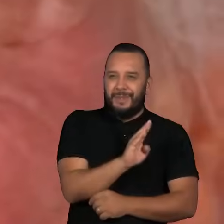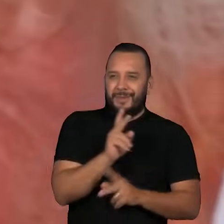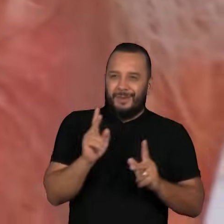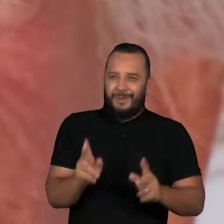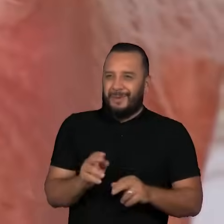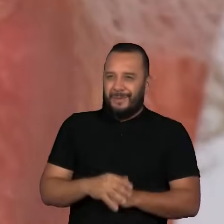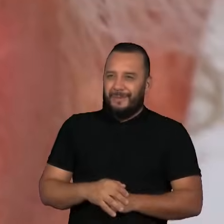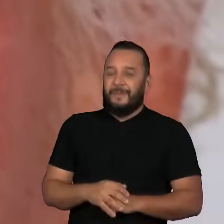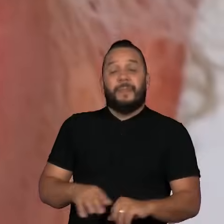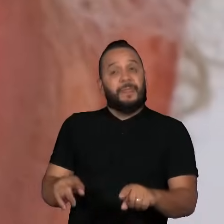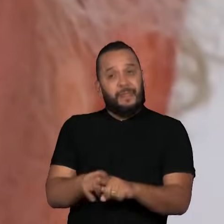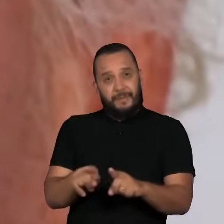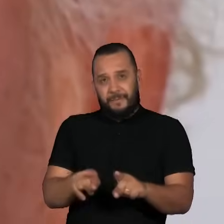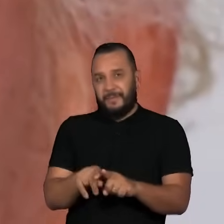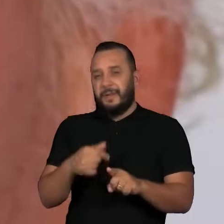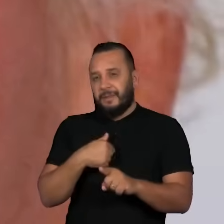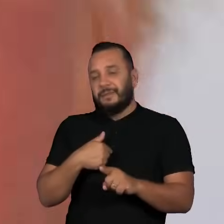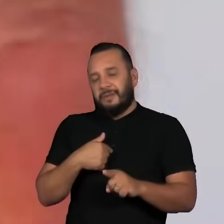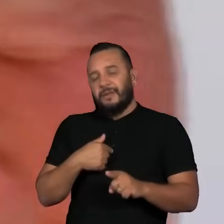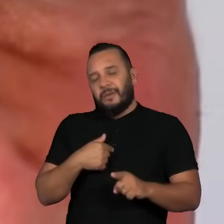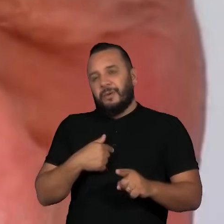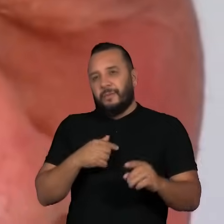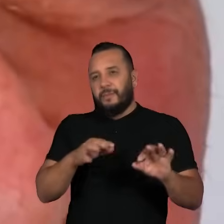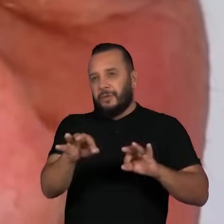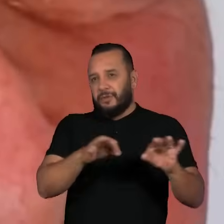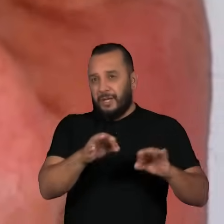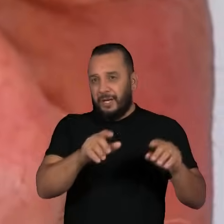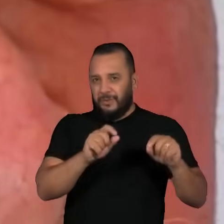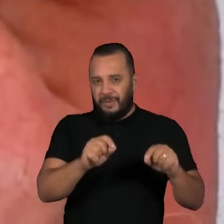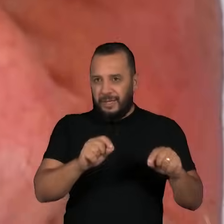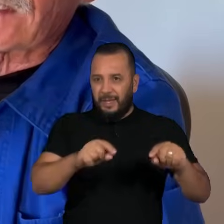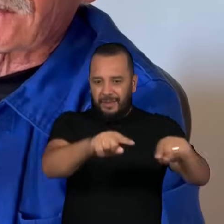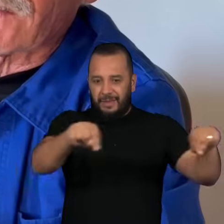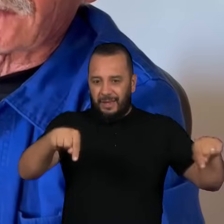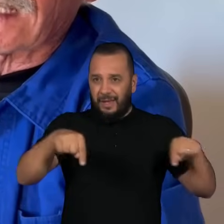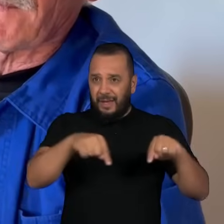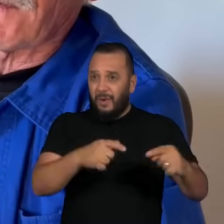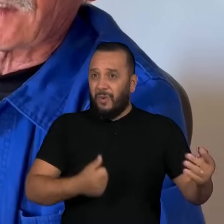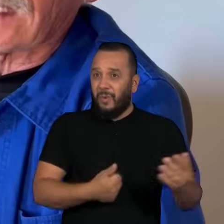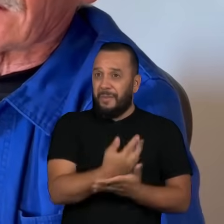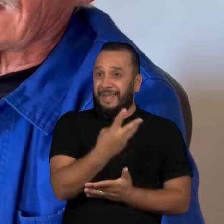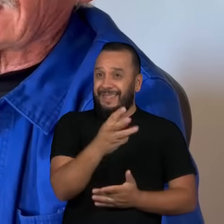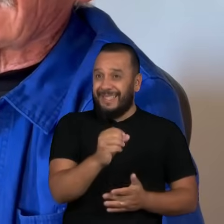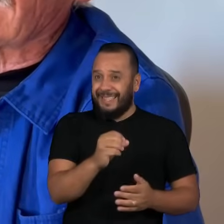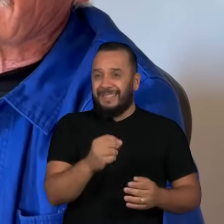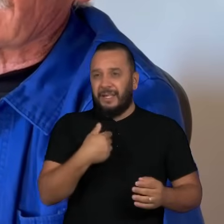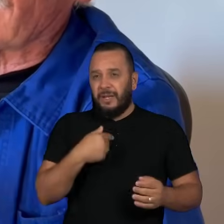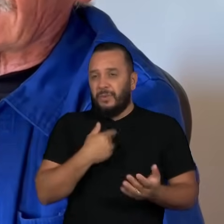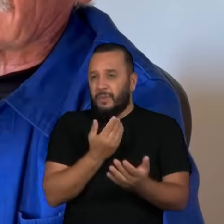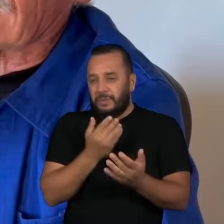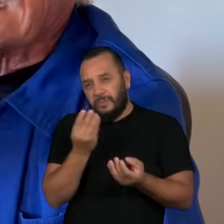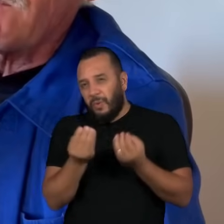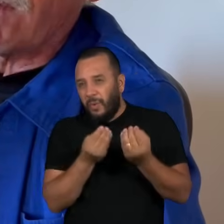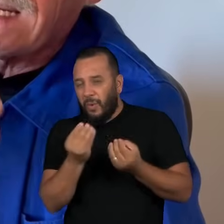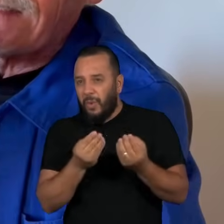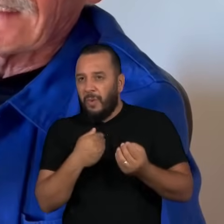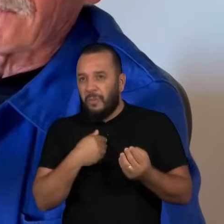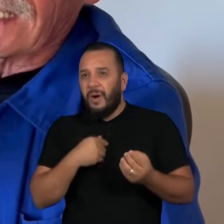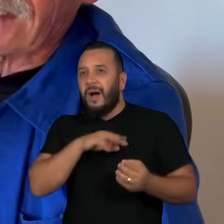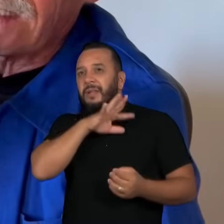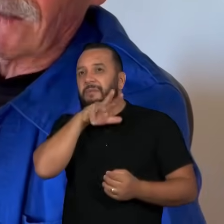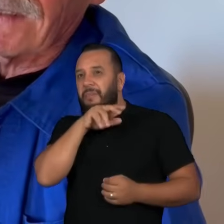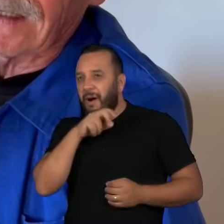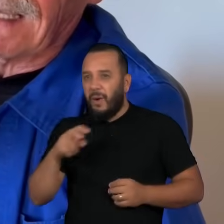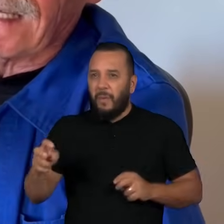para renaturalização de uma terra. Comprei 30 hectares e estou estudando como os animais retornam às terras que